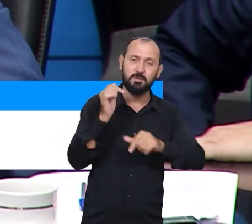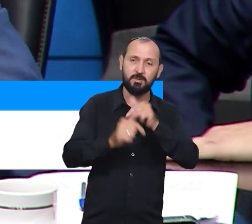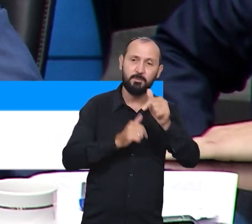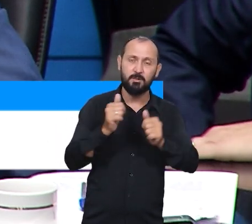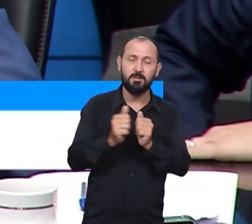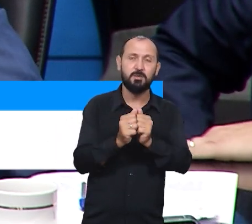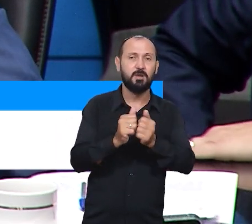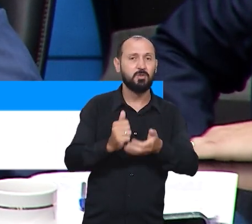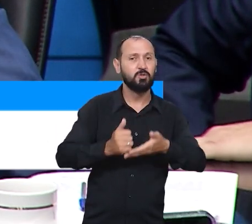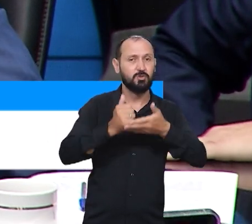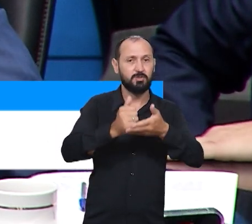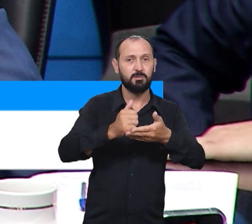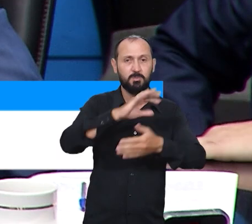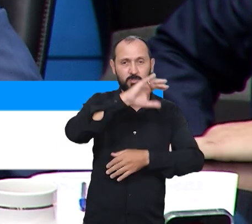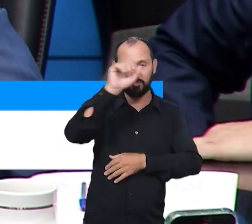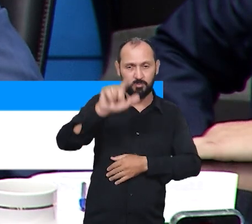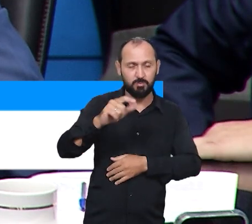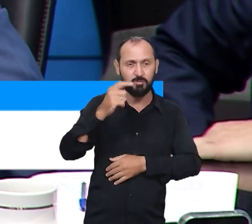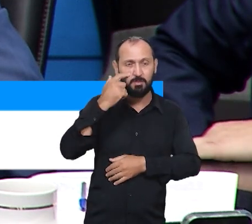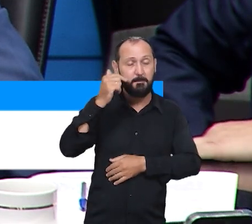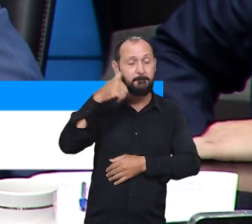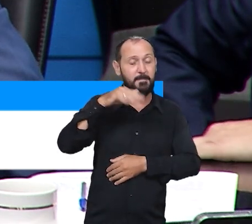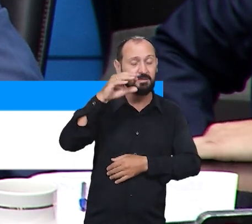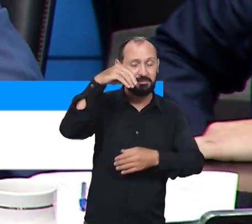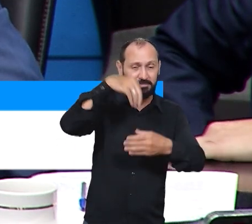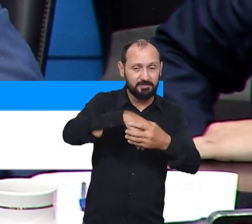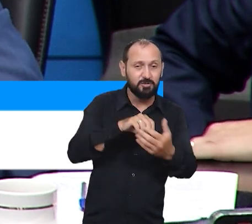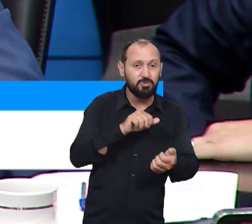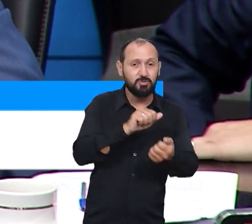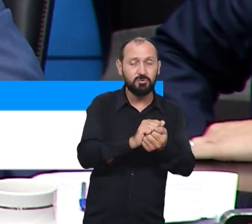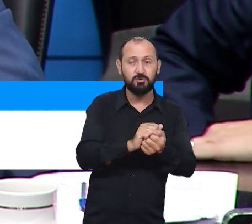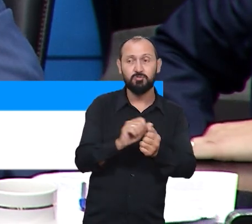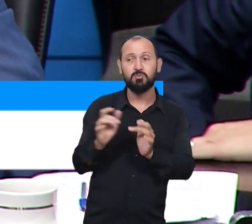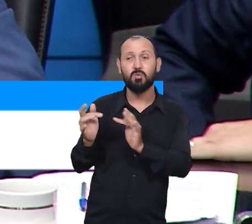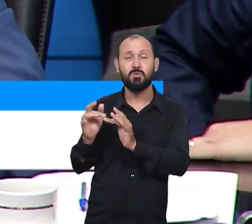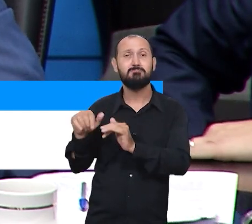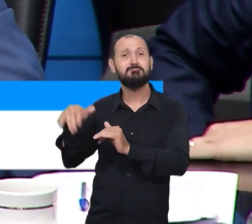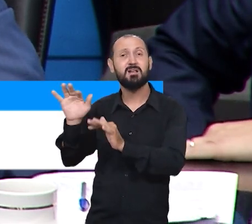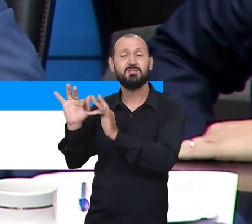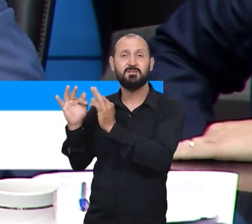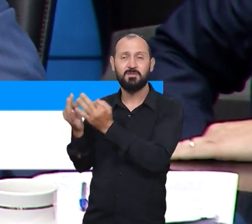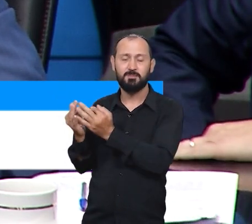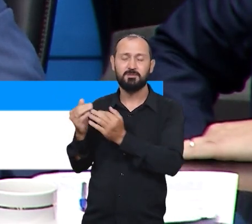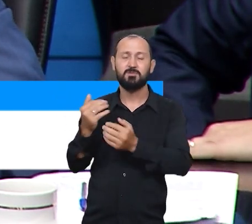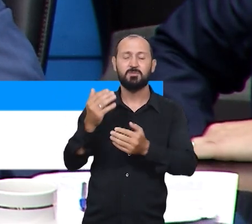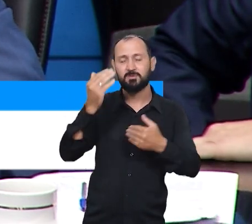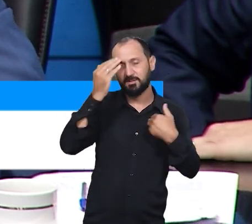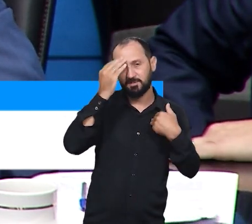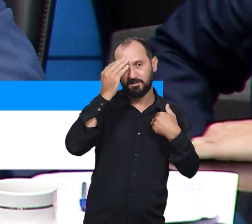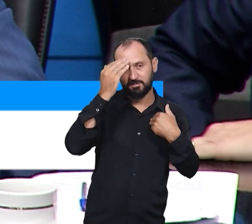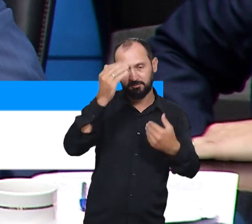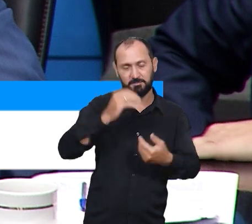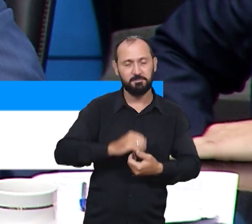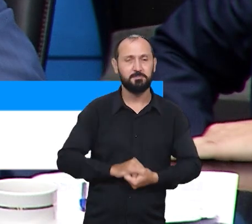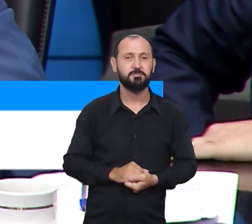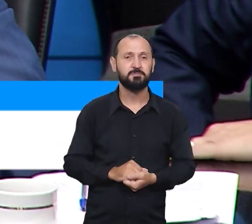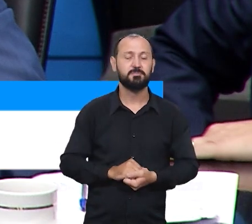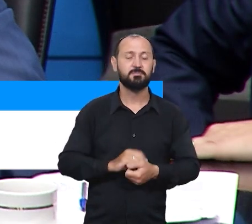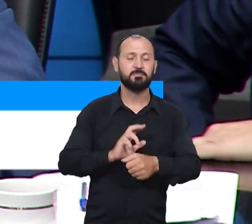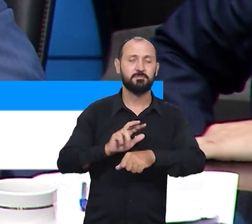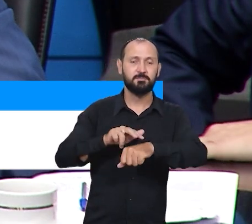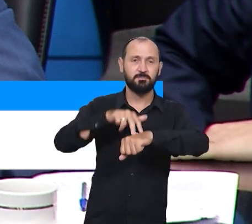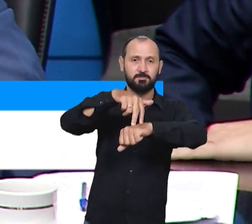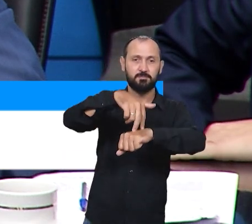né, juntos, construindo e trabalhando para o Mato Grosso do Sul melhor, às vezes mais aqui do que com a própria família. Então,